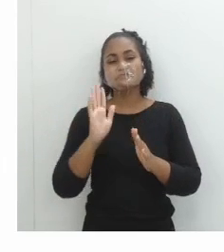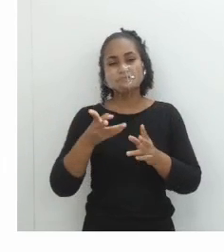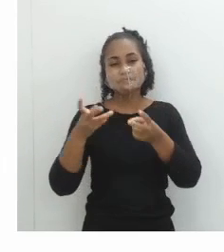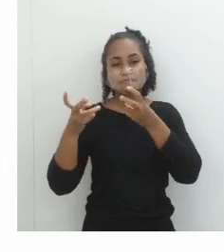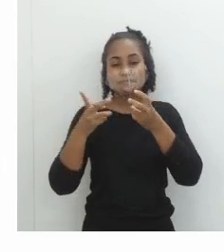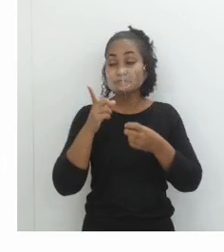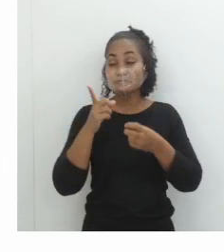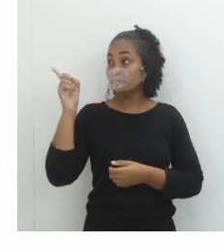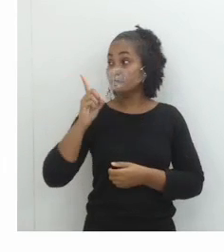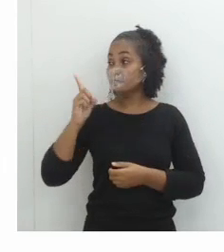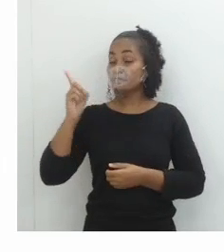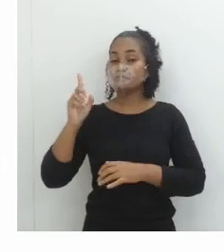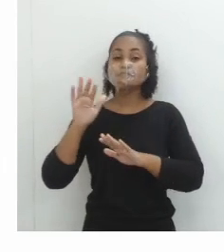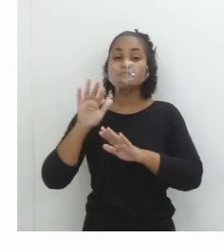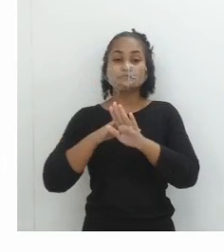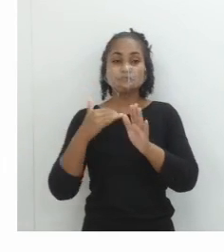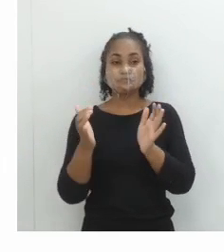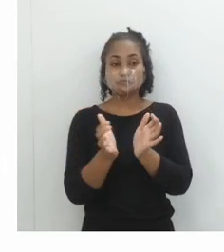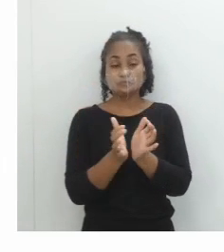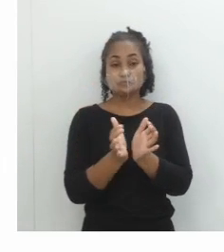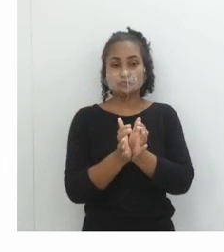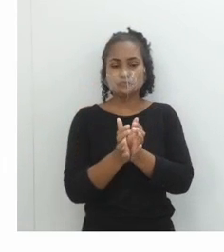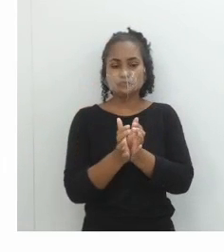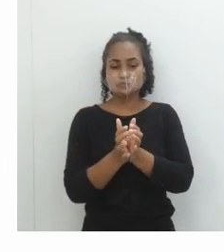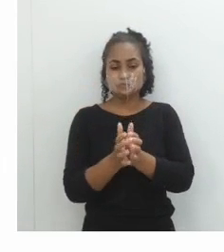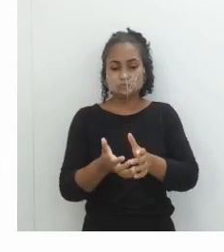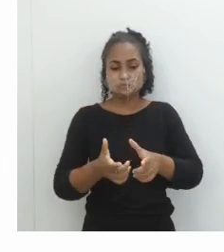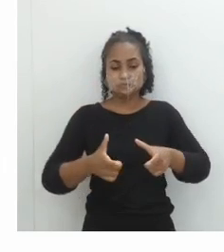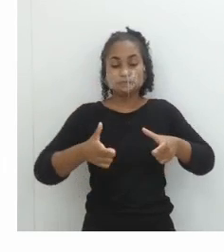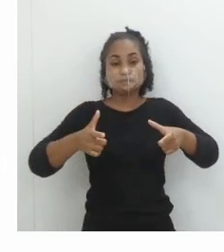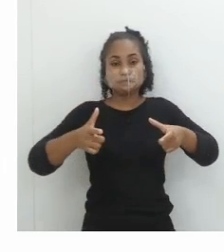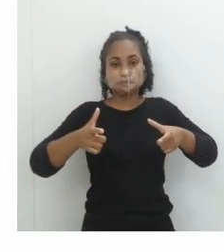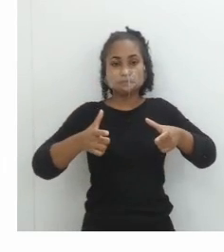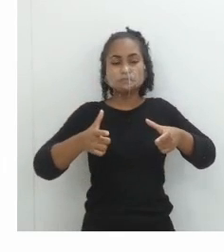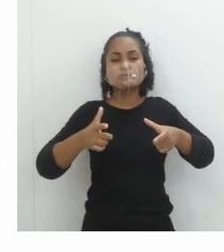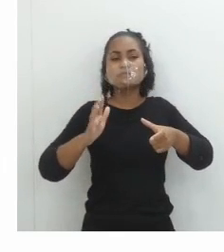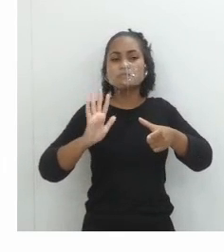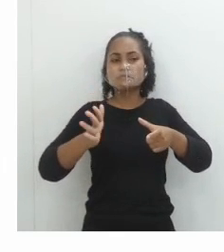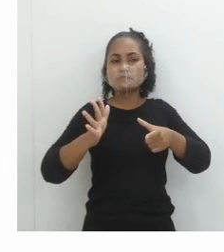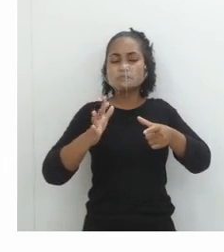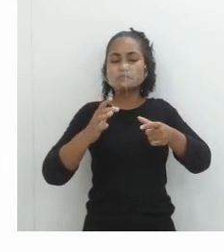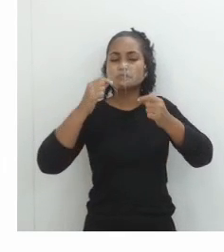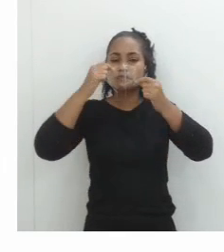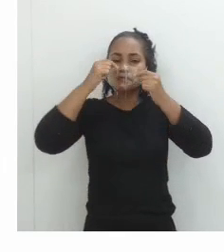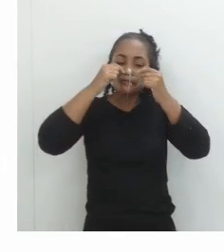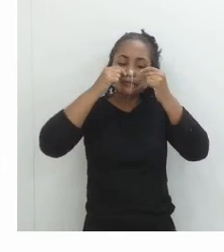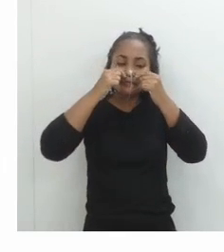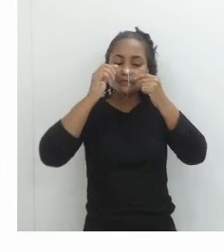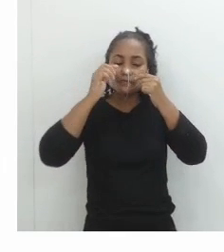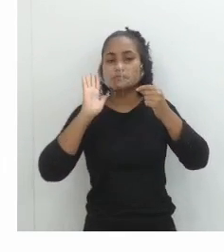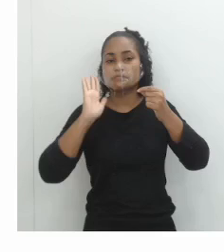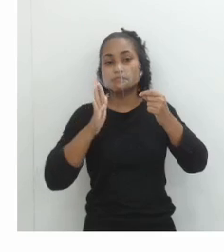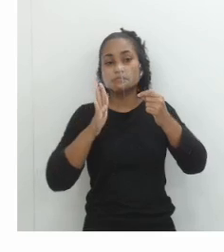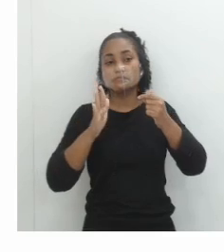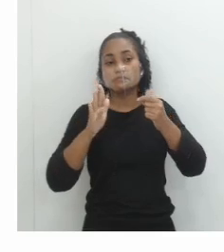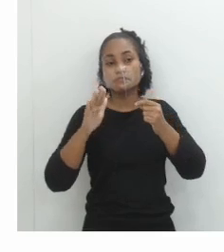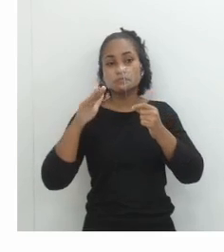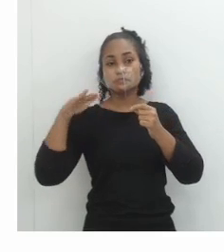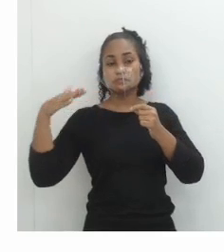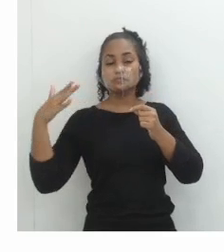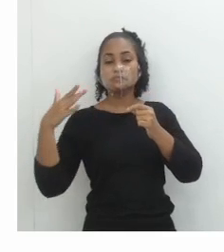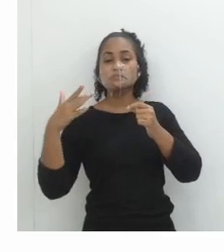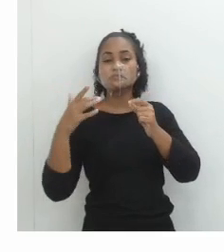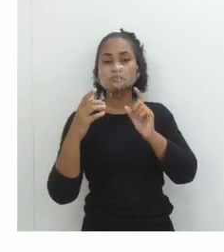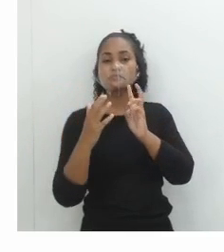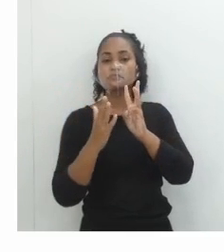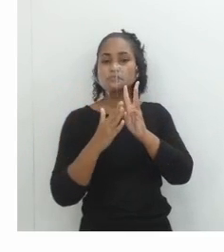estão vendo, uma tribo inteira na primeira imagem, já com os rostos perfurados, e um índio Yanomami